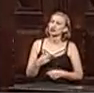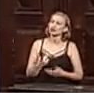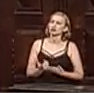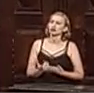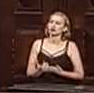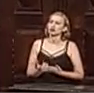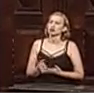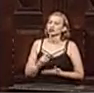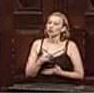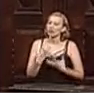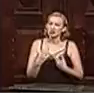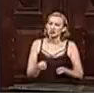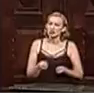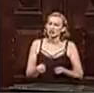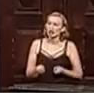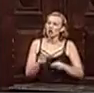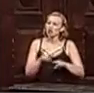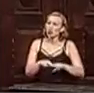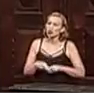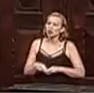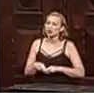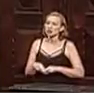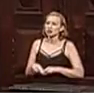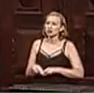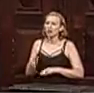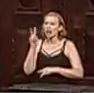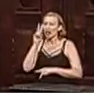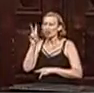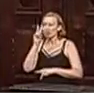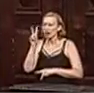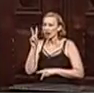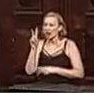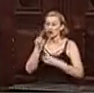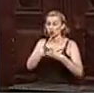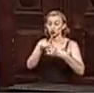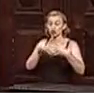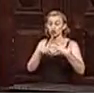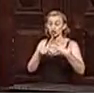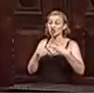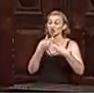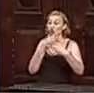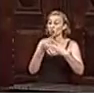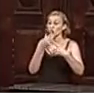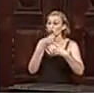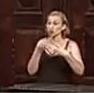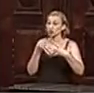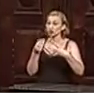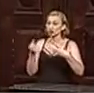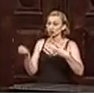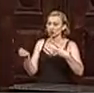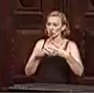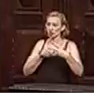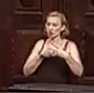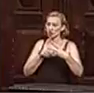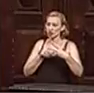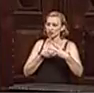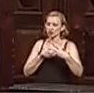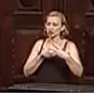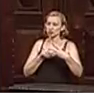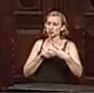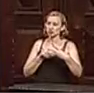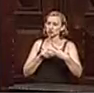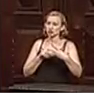conta. Por isso, em memória de Carlos Augusto Barroso, Valmir Freitas Monteiro,